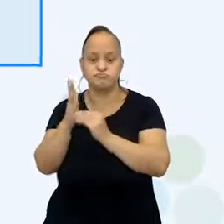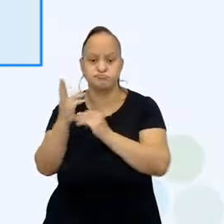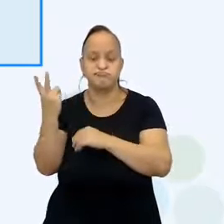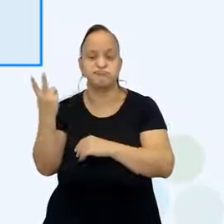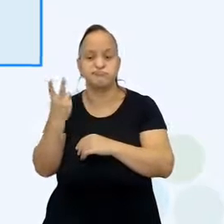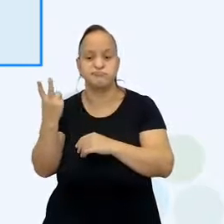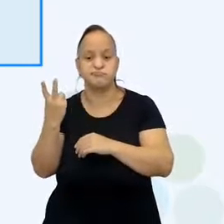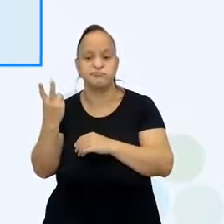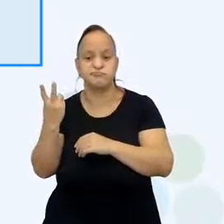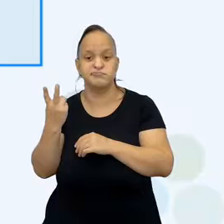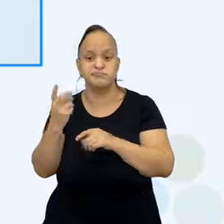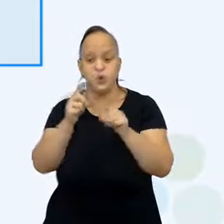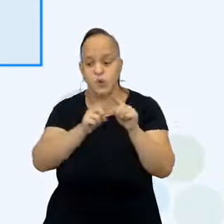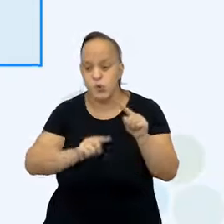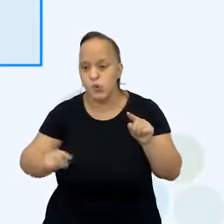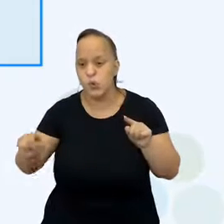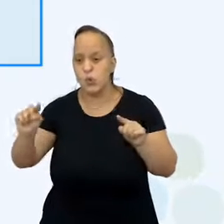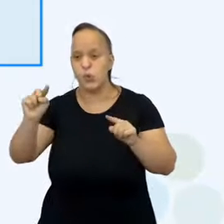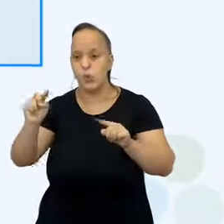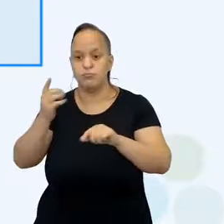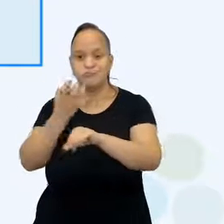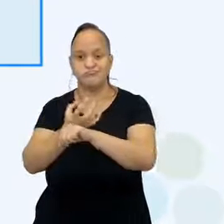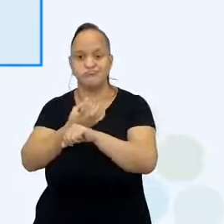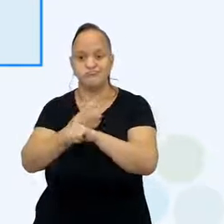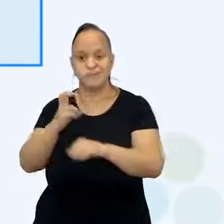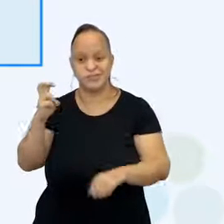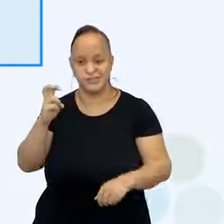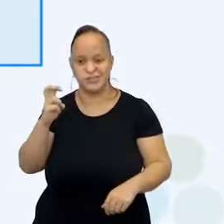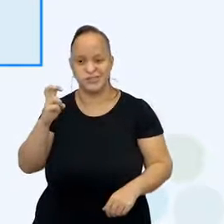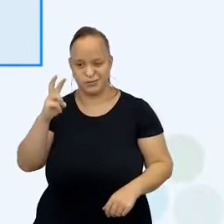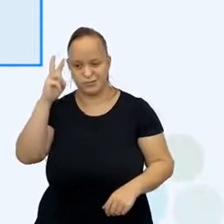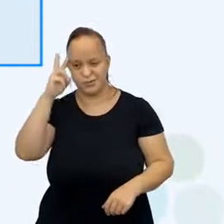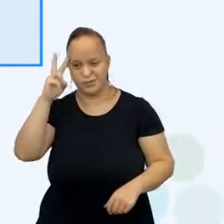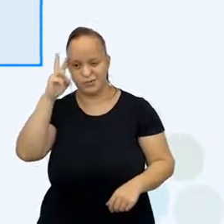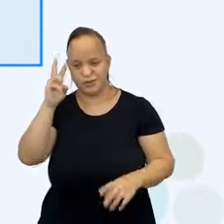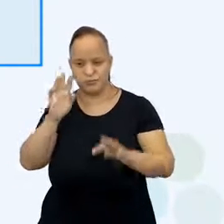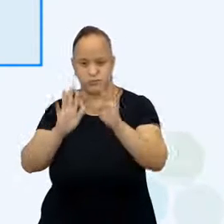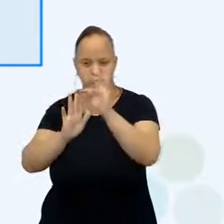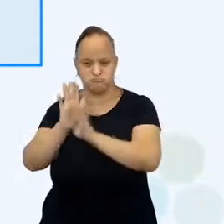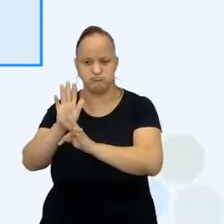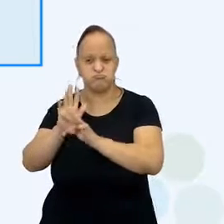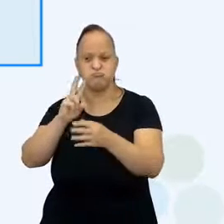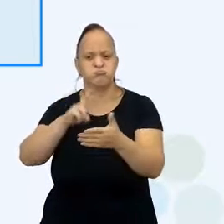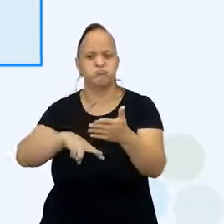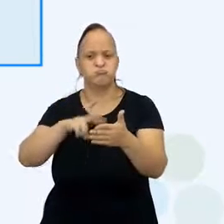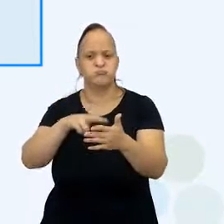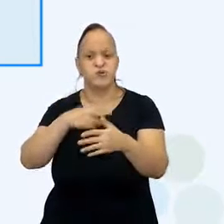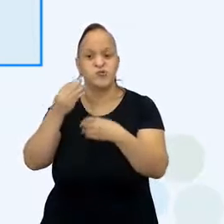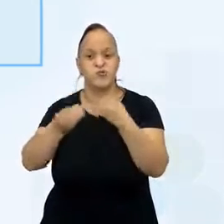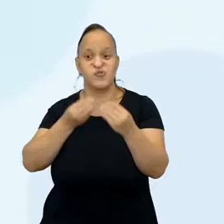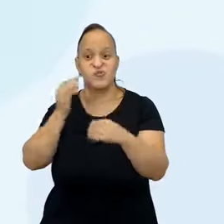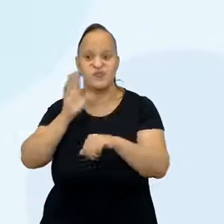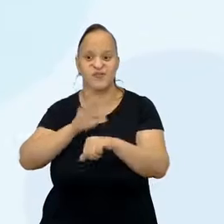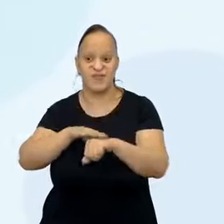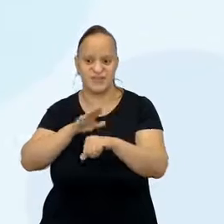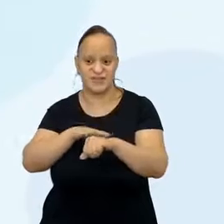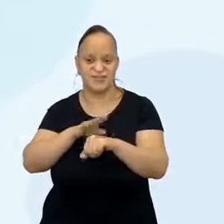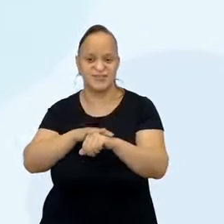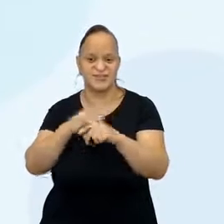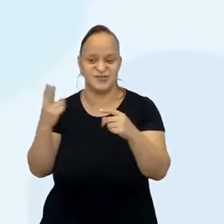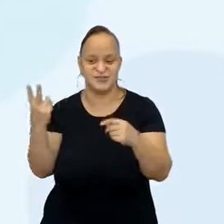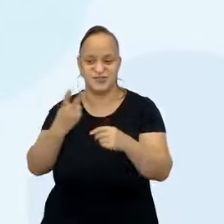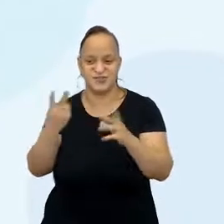componente curricular 5, né? Que a produção textual ali também tem a proposta de como elaborar esse podcast. Como é que a gente